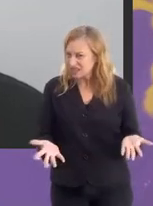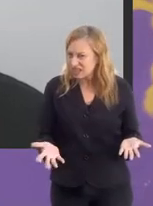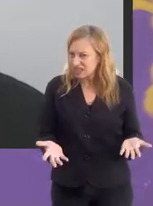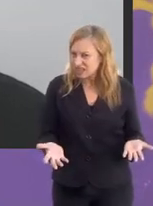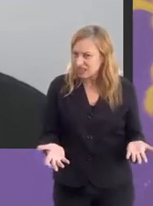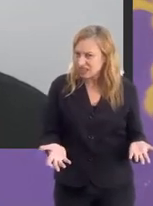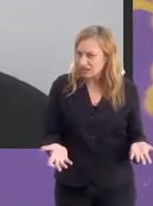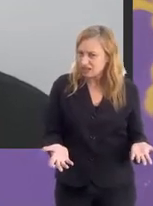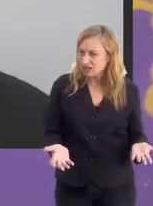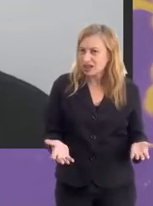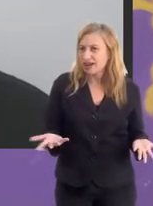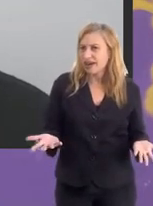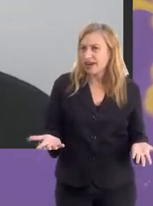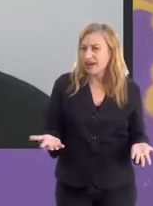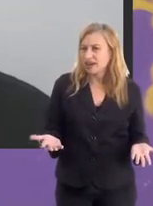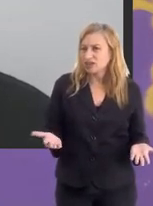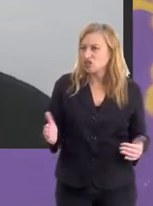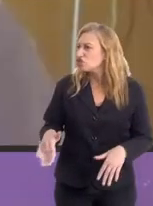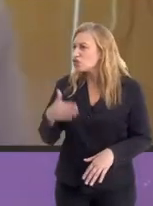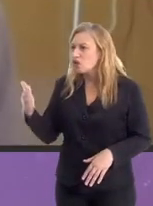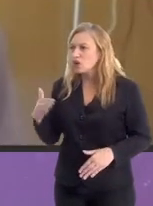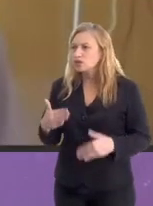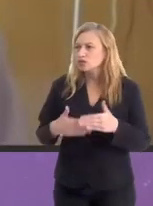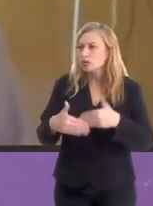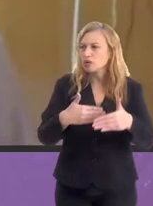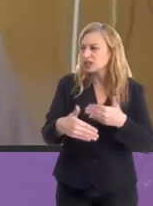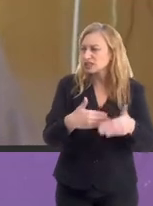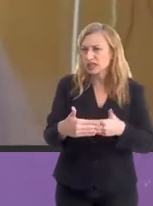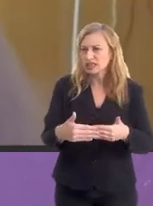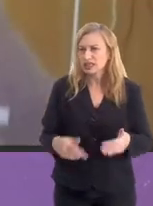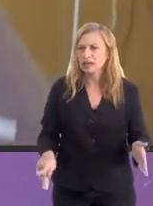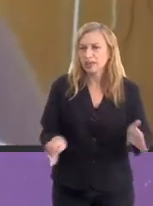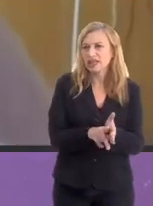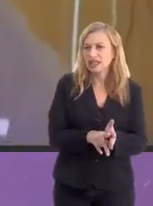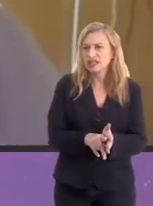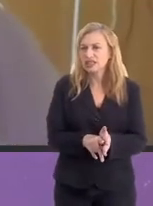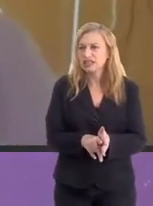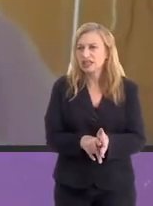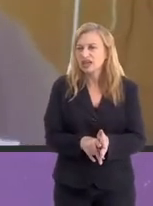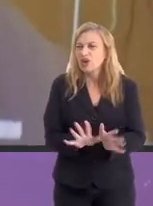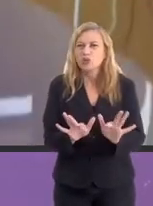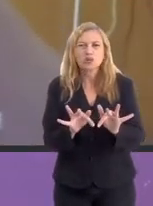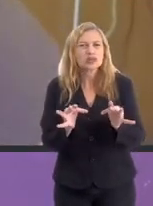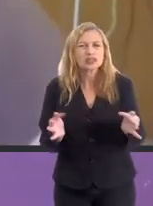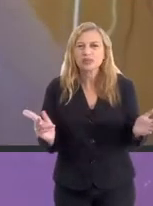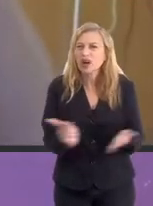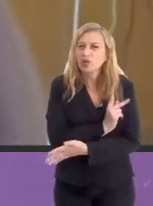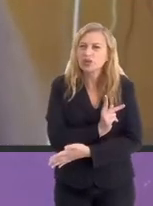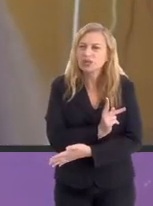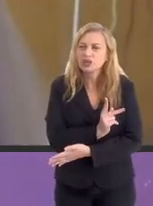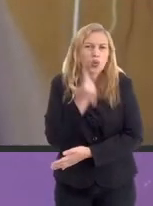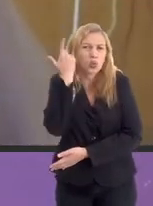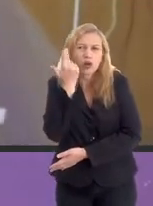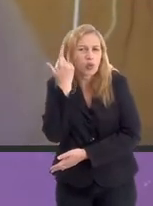sugestionada e sugeridas por órgãos perto de fora no processo que passa a fazer parte do processo para que o simples